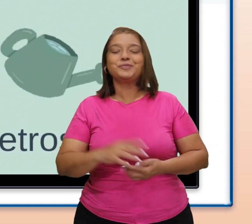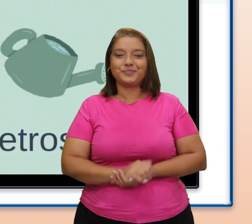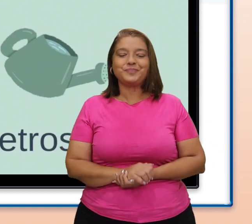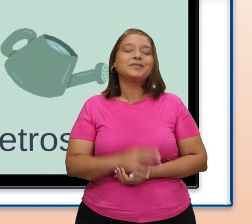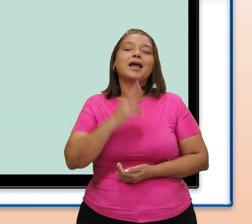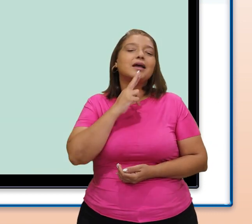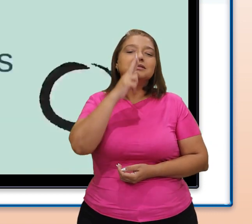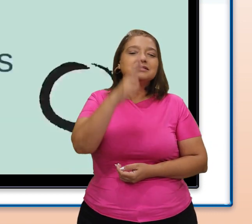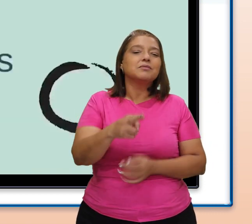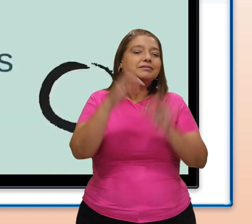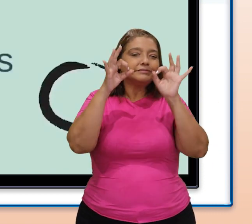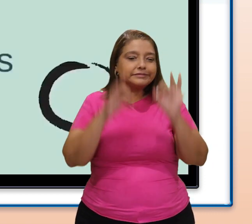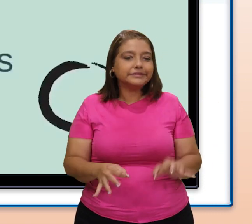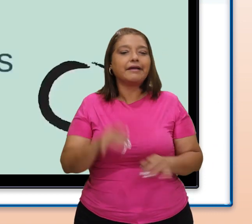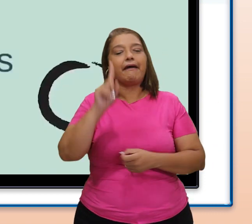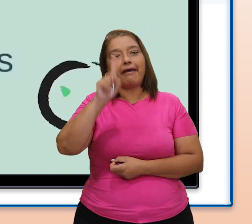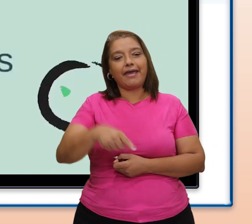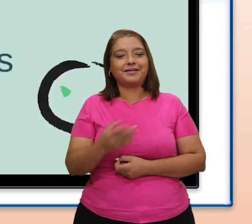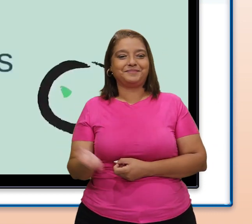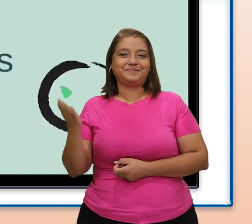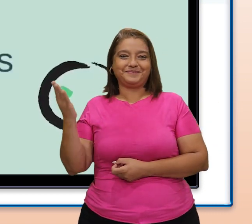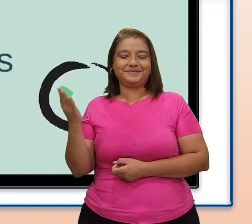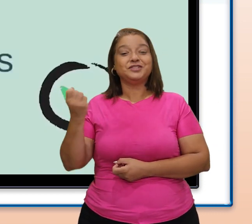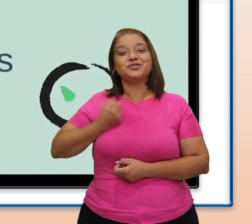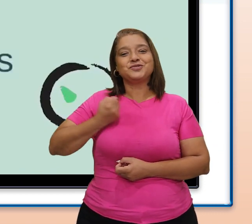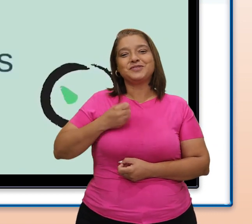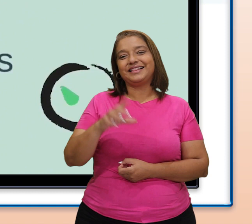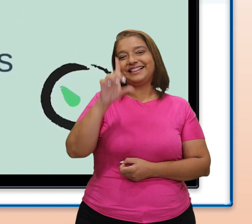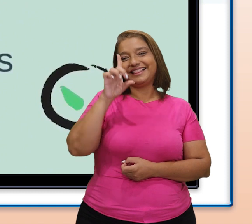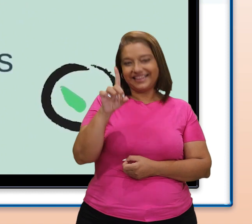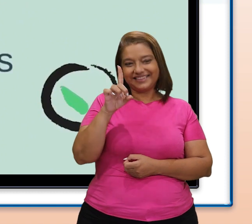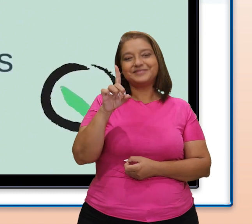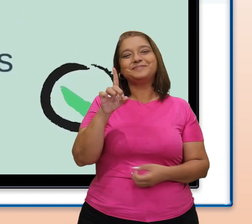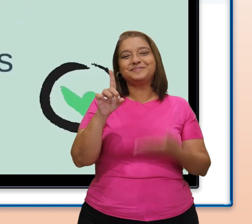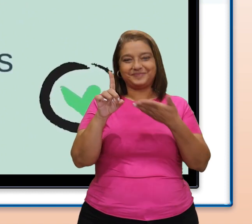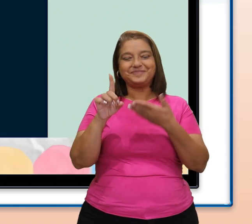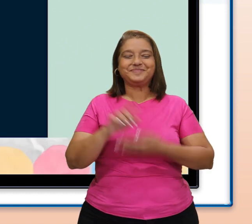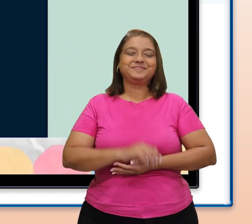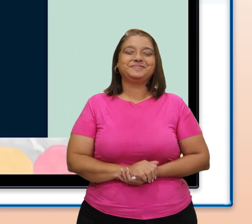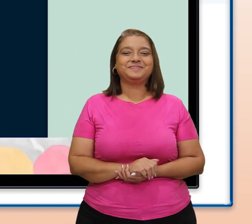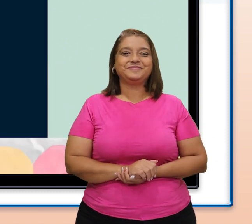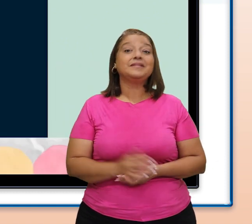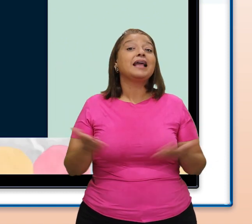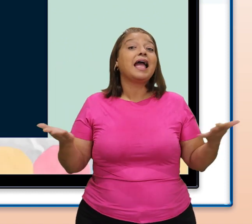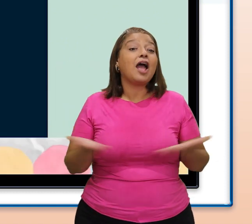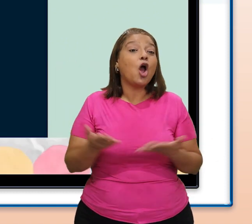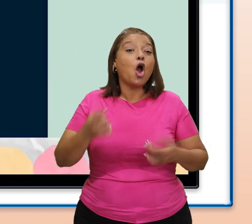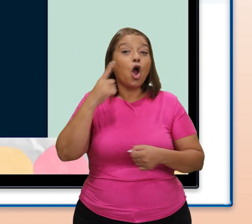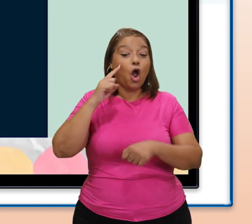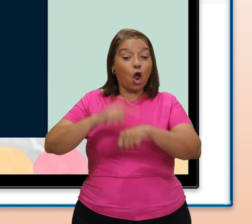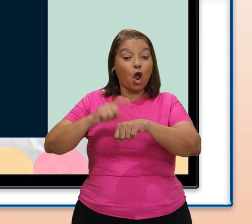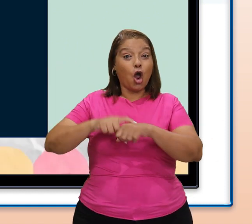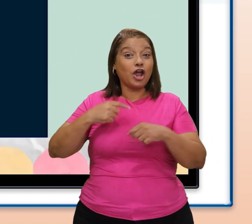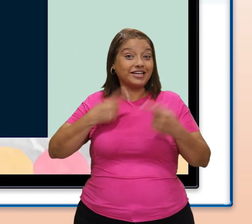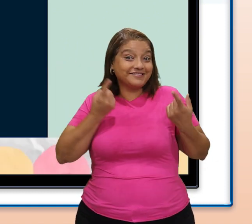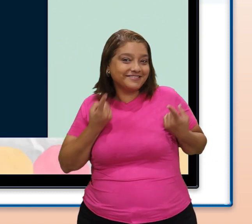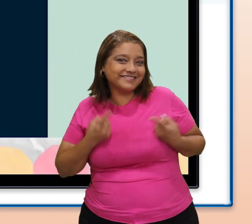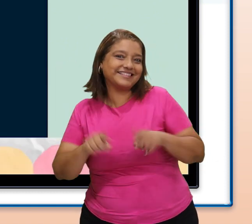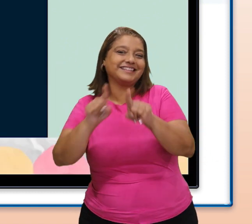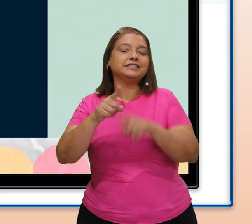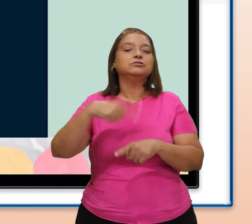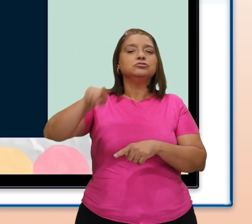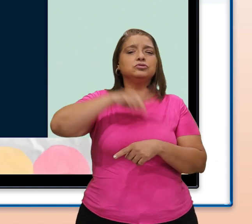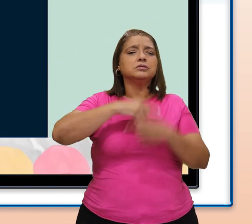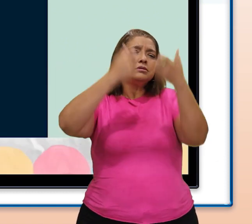Então, a resposta correta, letra D. Agora vamos para a hora do desafio.